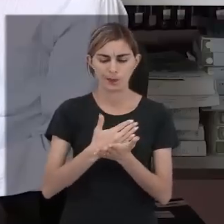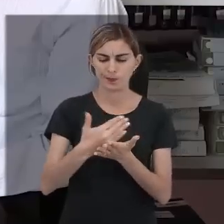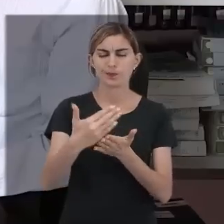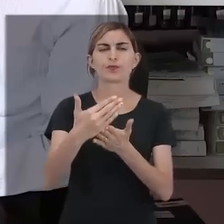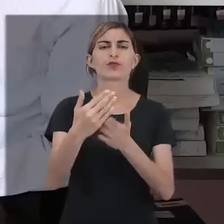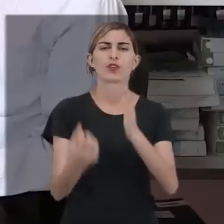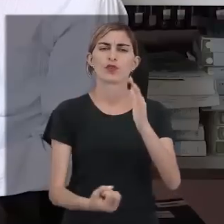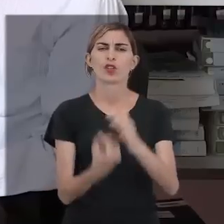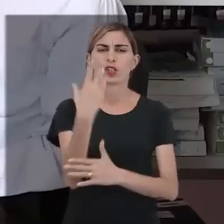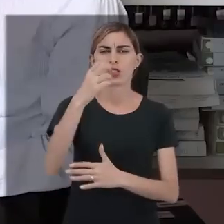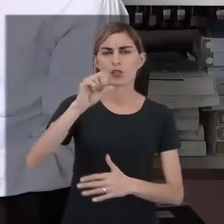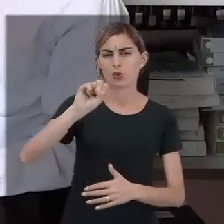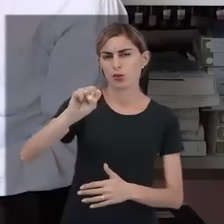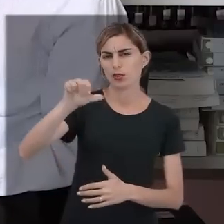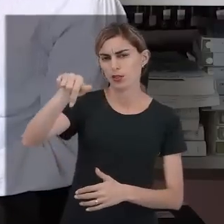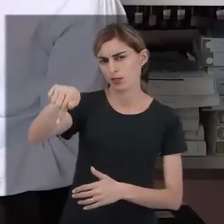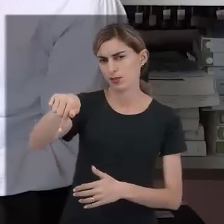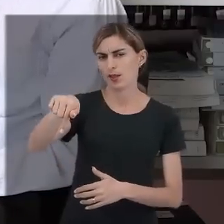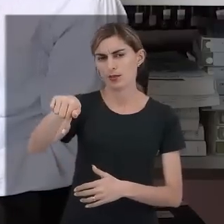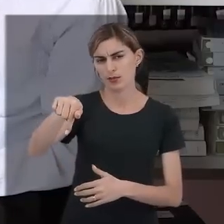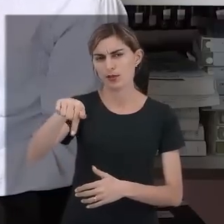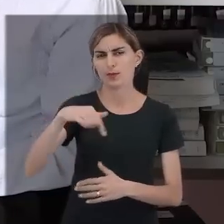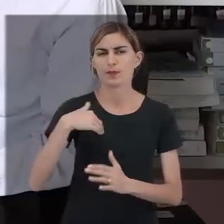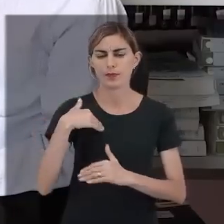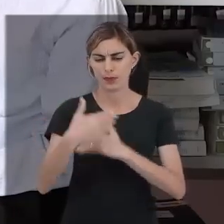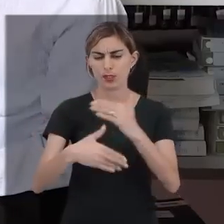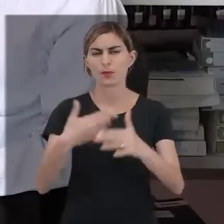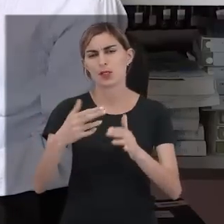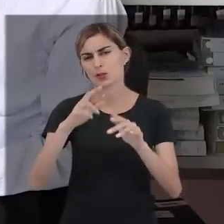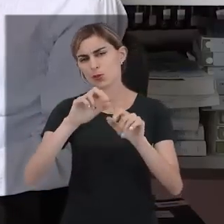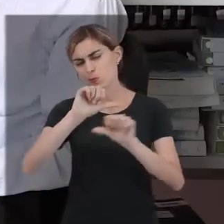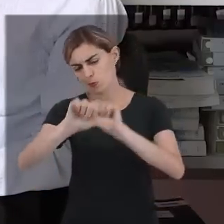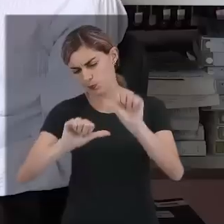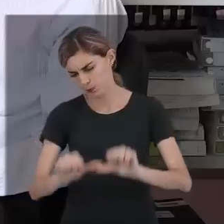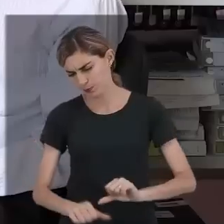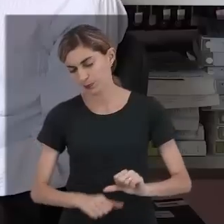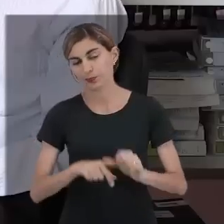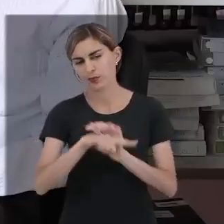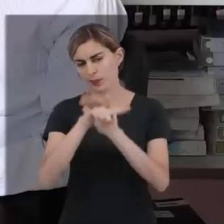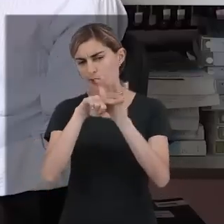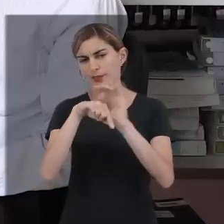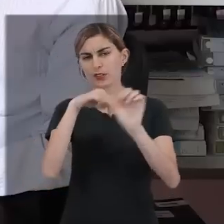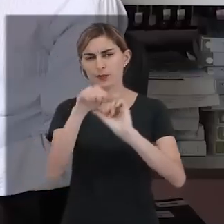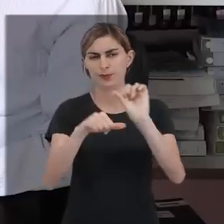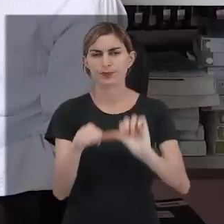ela foi criada em 87, né, e passou por várias revisões, tá?